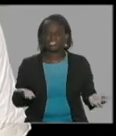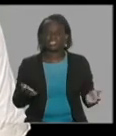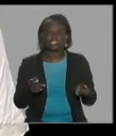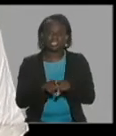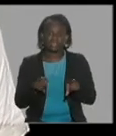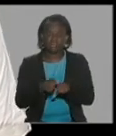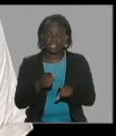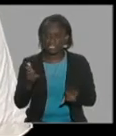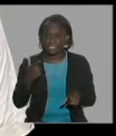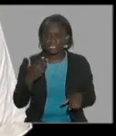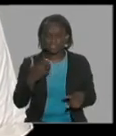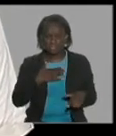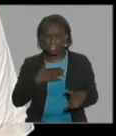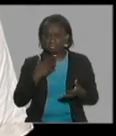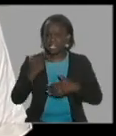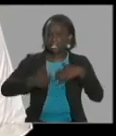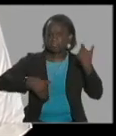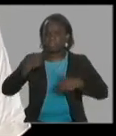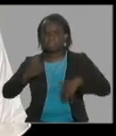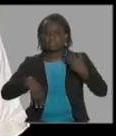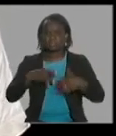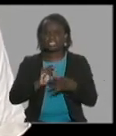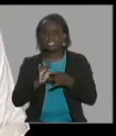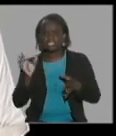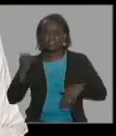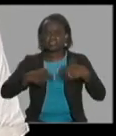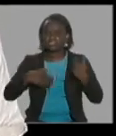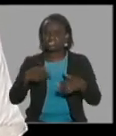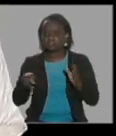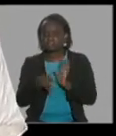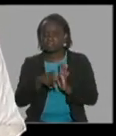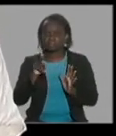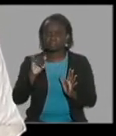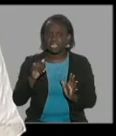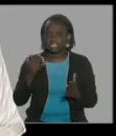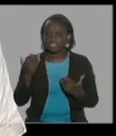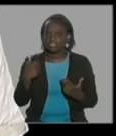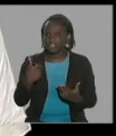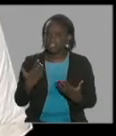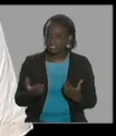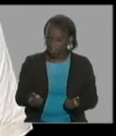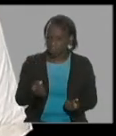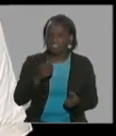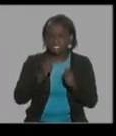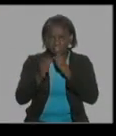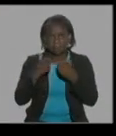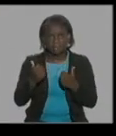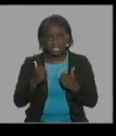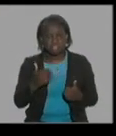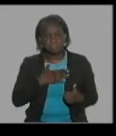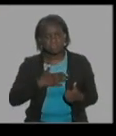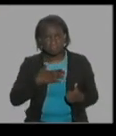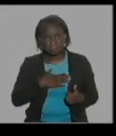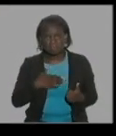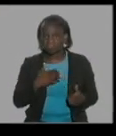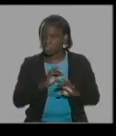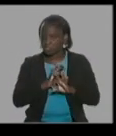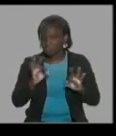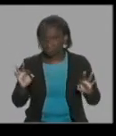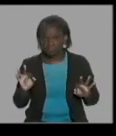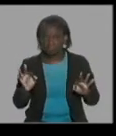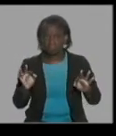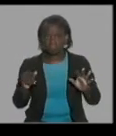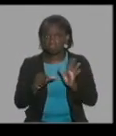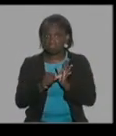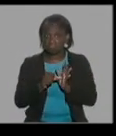e muito, muito aberto a querer falar sobre as coisas, a querer divulgar a obra do pai dele. Te recebeu muito bem, né? Muito bem,